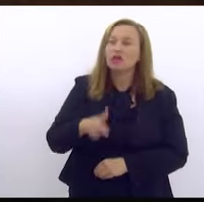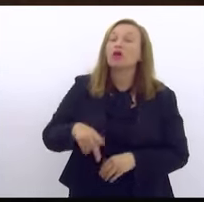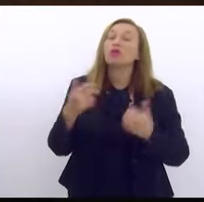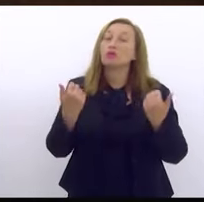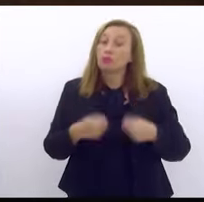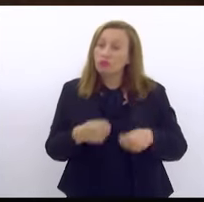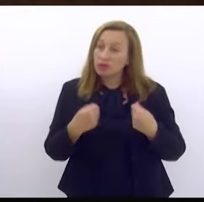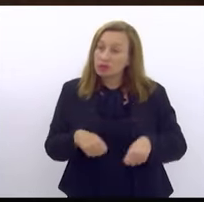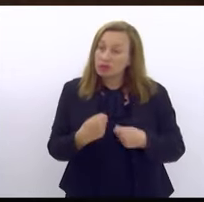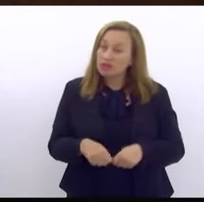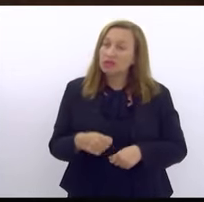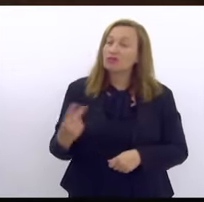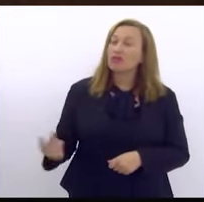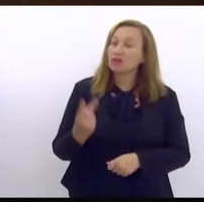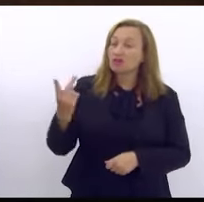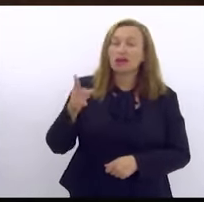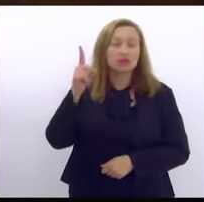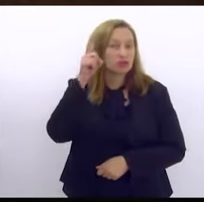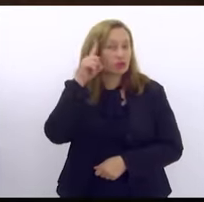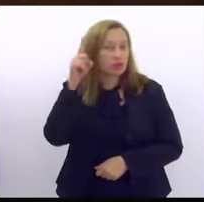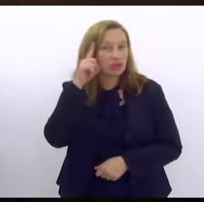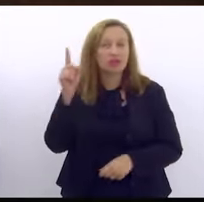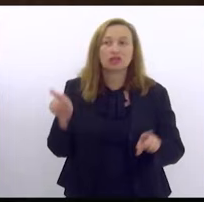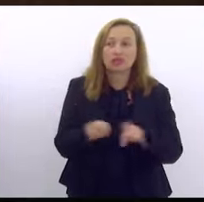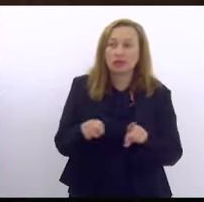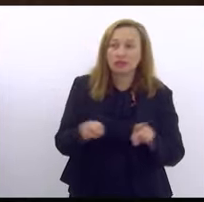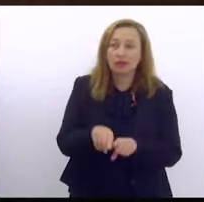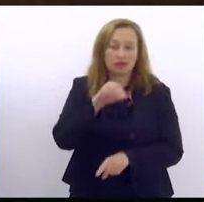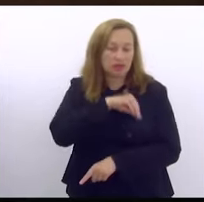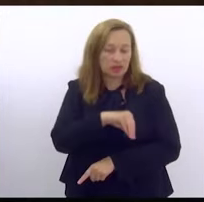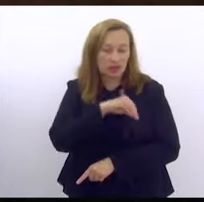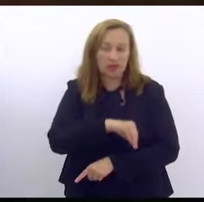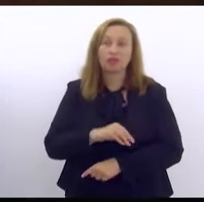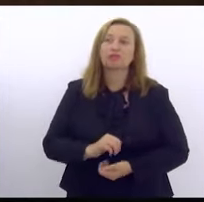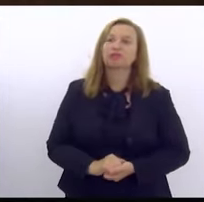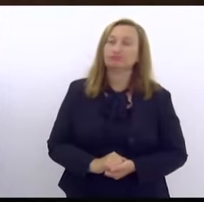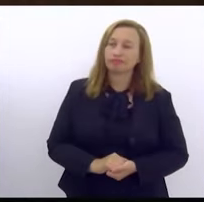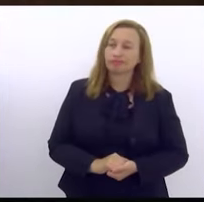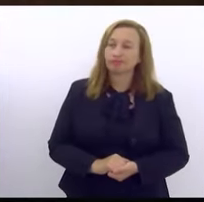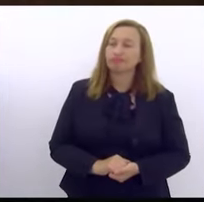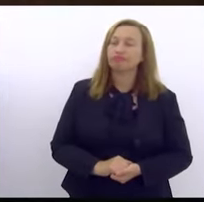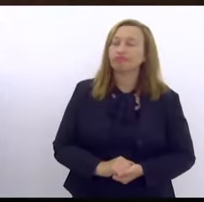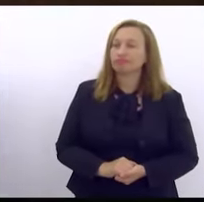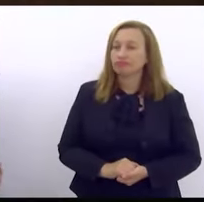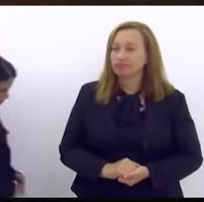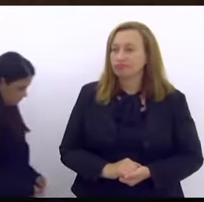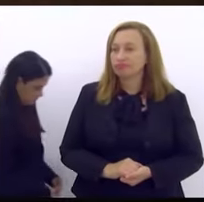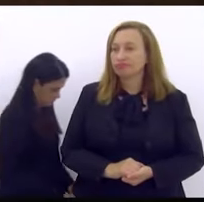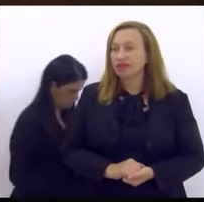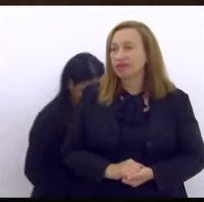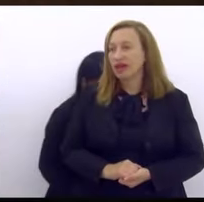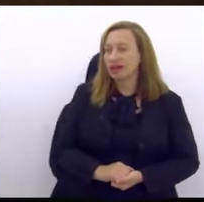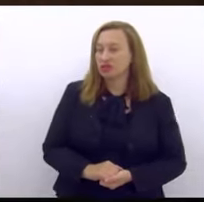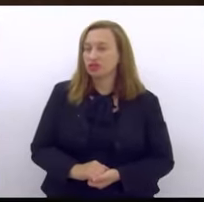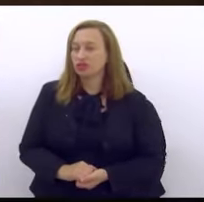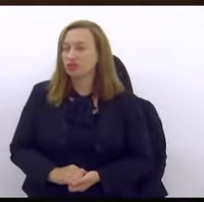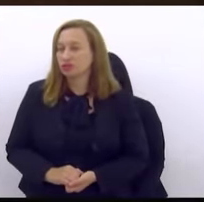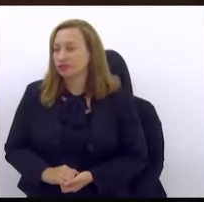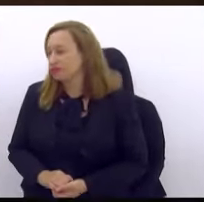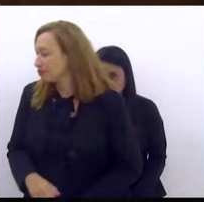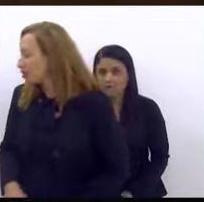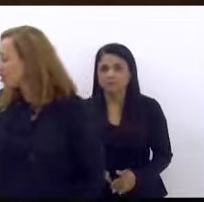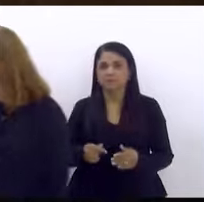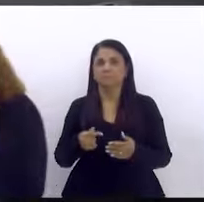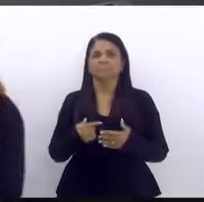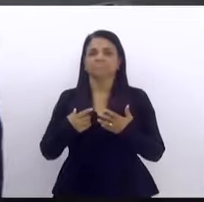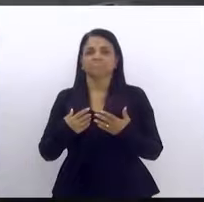valorizado no dia a dia, mas tem que ser valorizado na questão salarial, que está muito aquém do que deveria ganhar. Uma saudação a todos vocês.